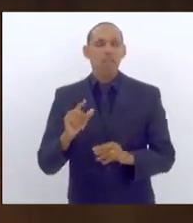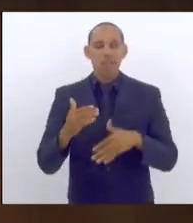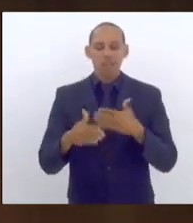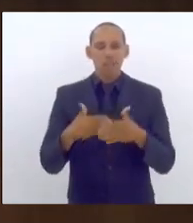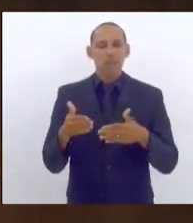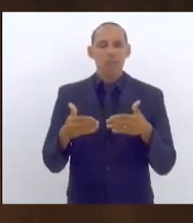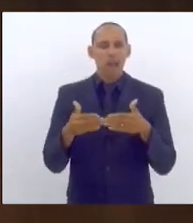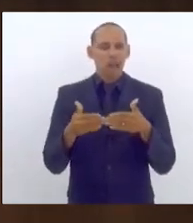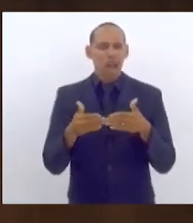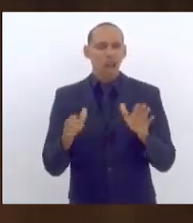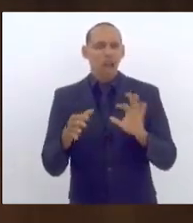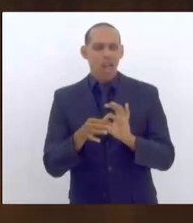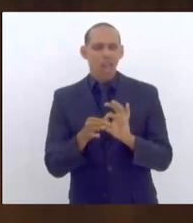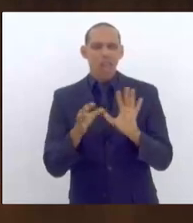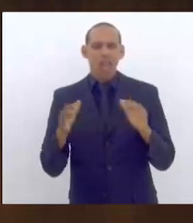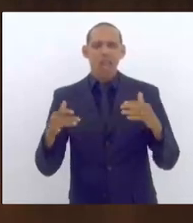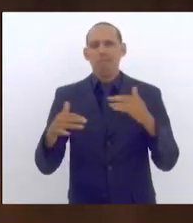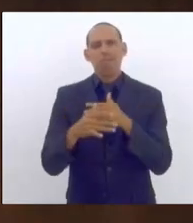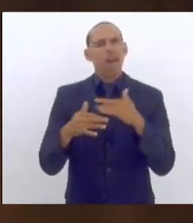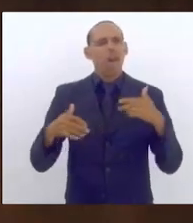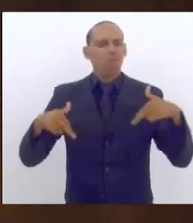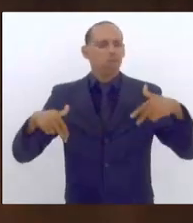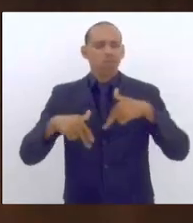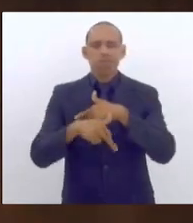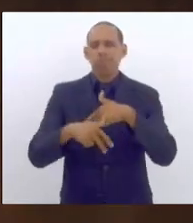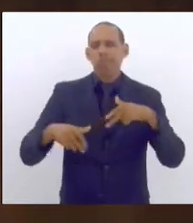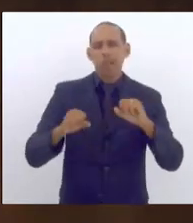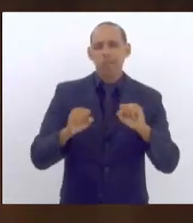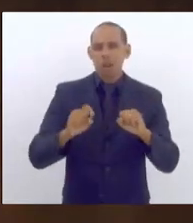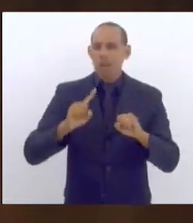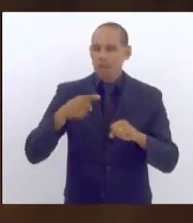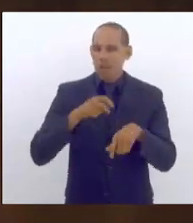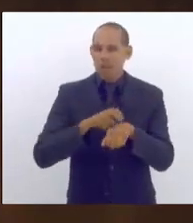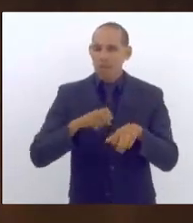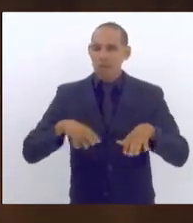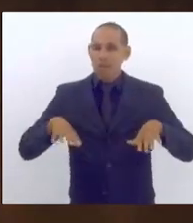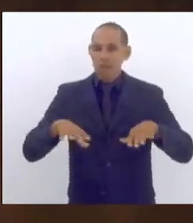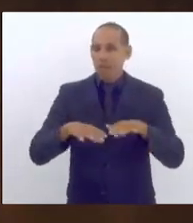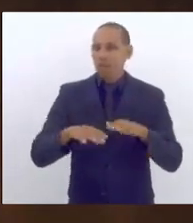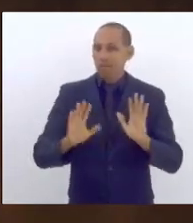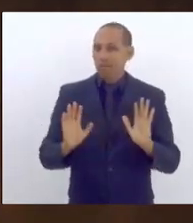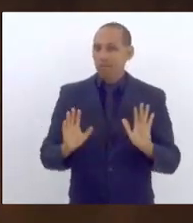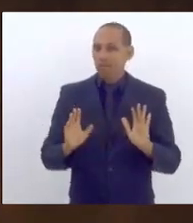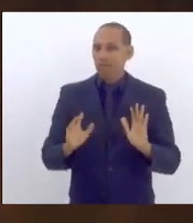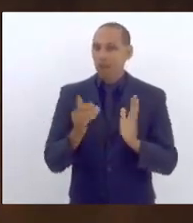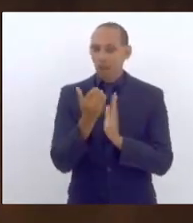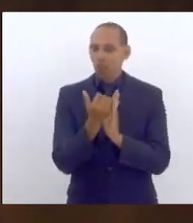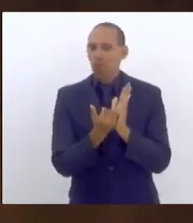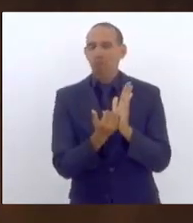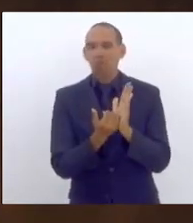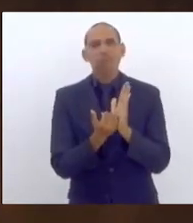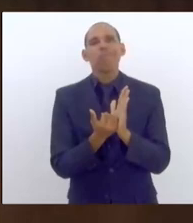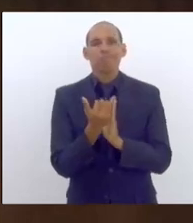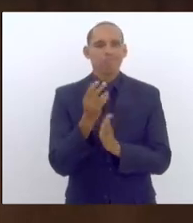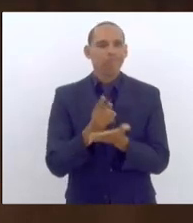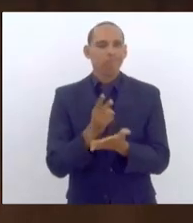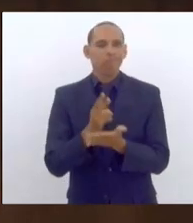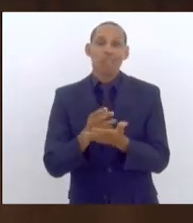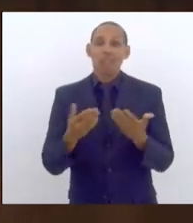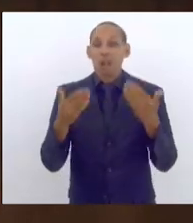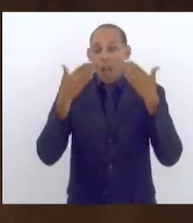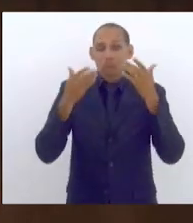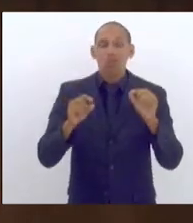abertura do trânsito social que se seguiu após a pandemia. O que que isso demonstra? Que há